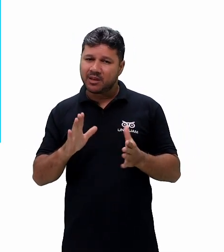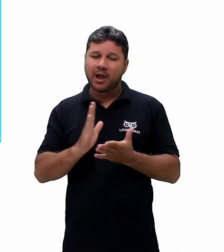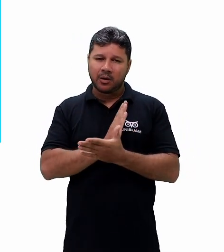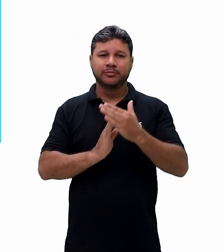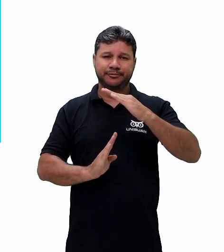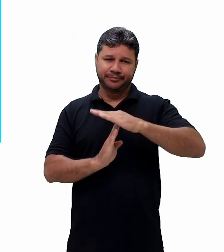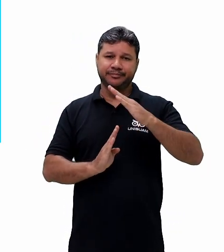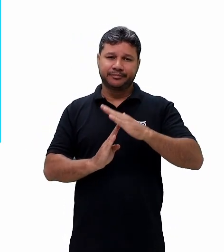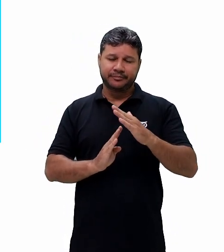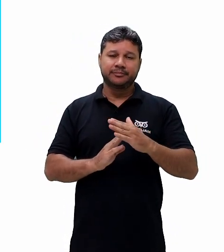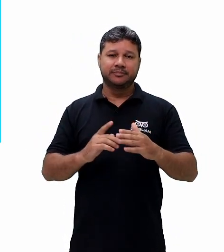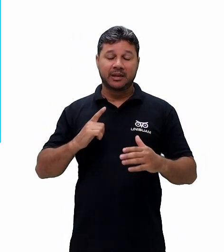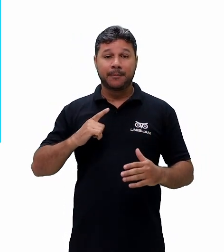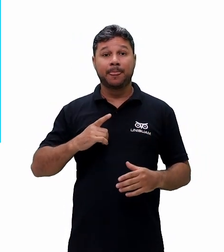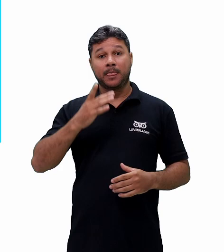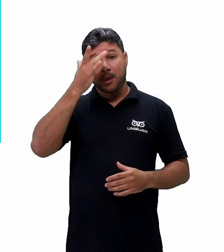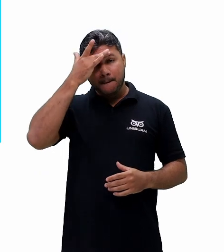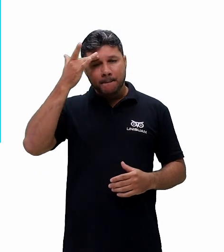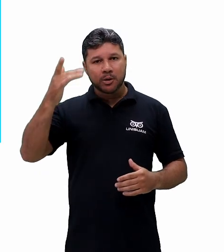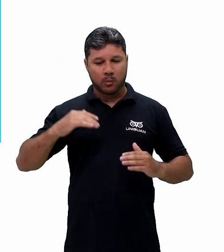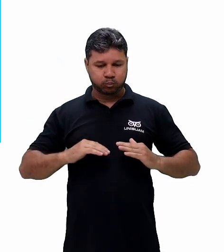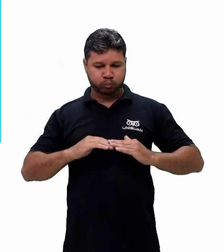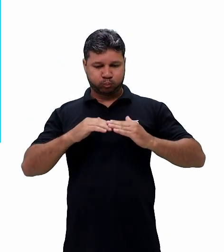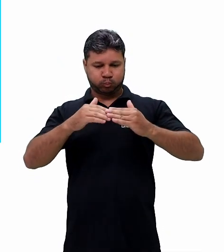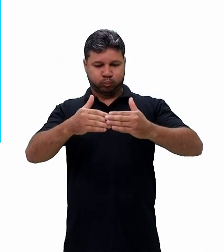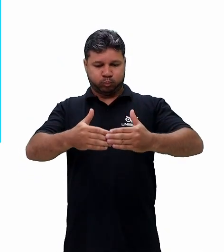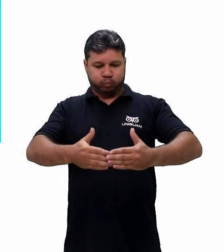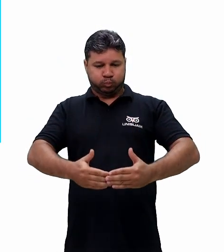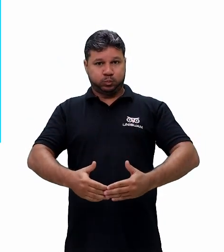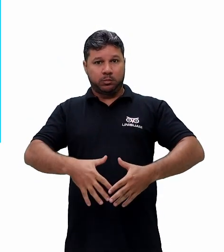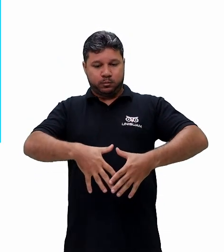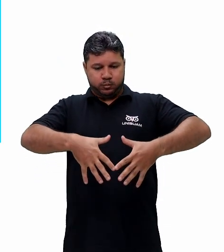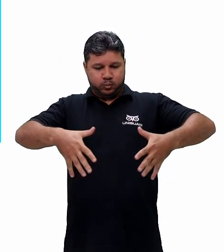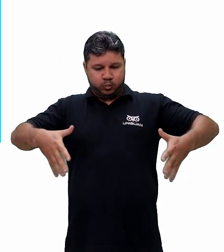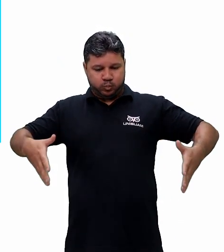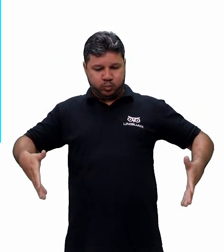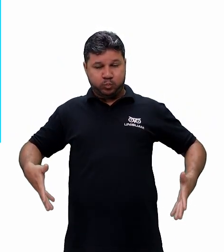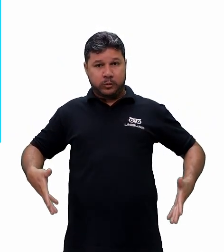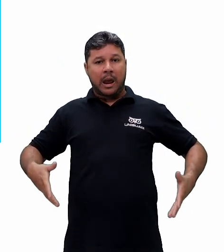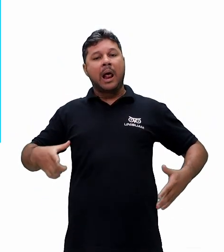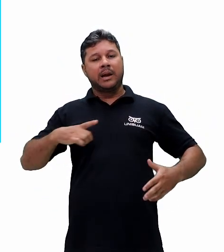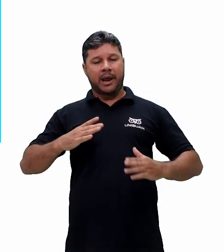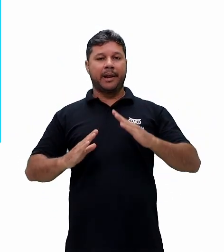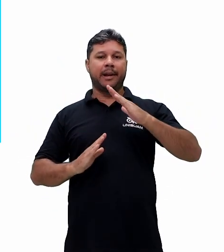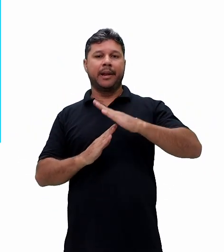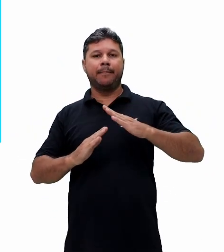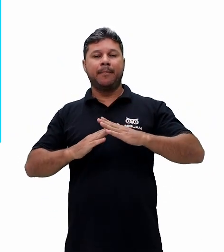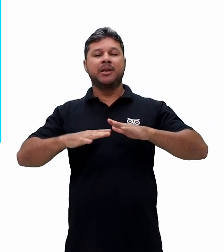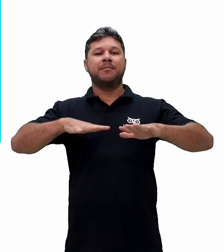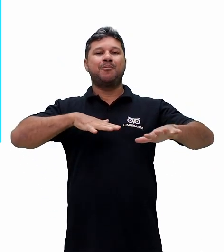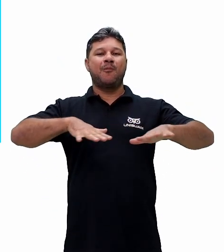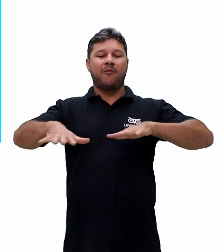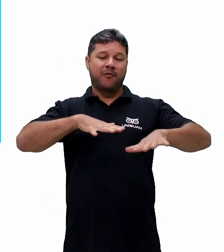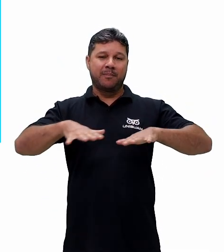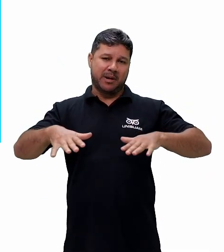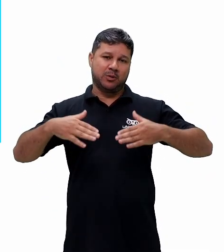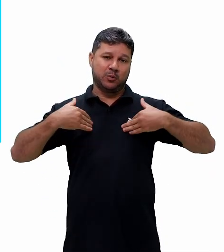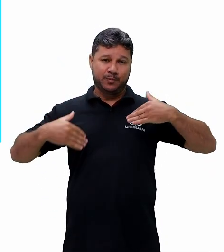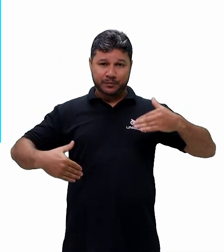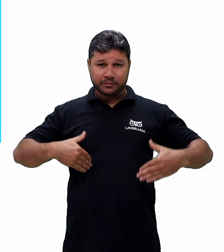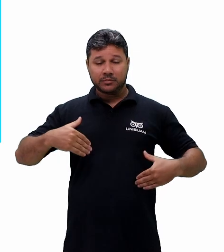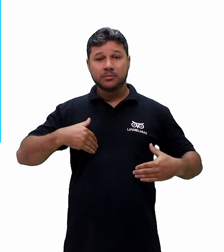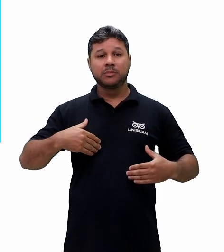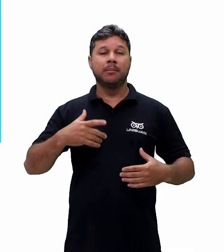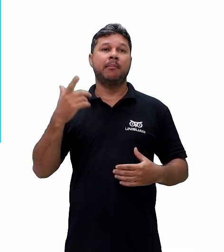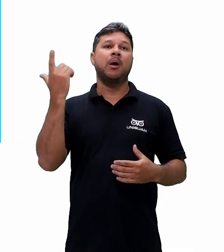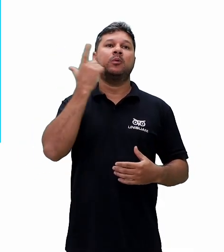sim. Então, um indivíduo com uma barriga muito grande, por exemplo, ele tem uma limitação mecânica que pode